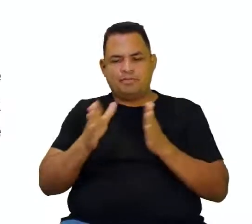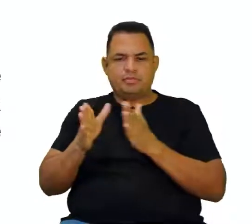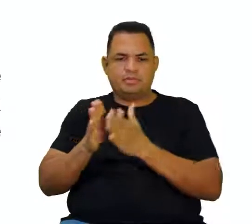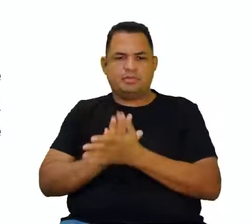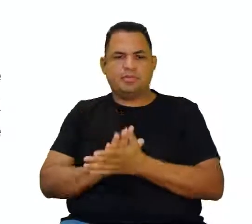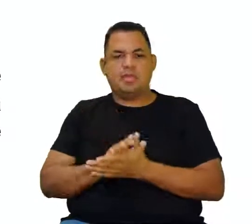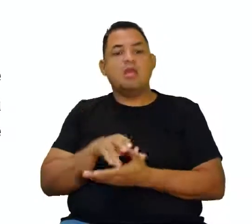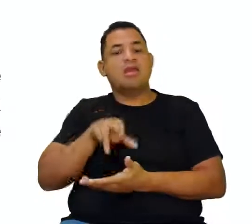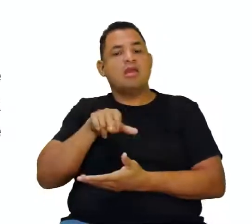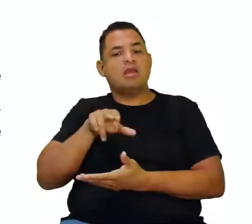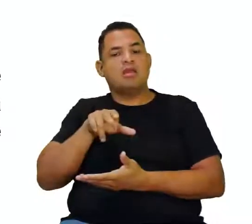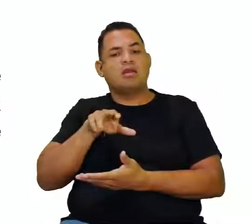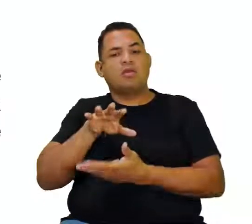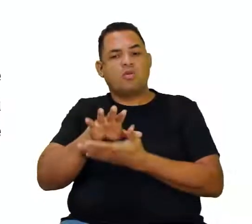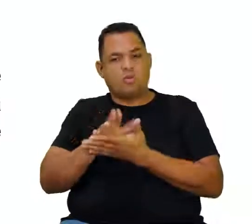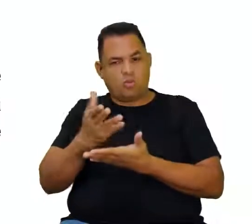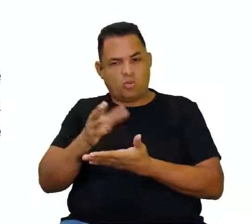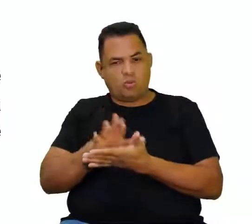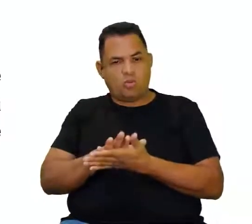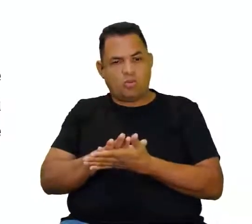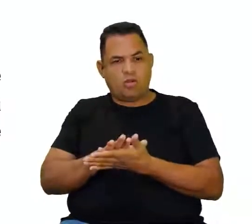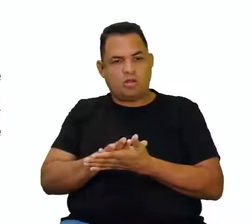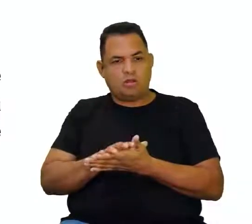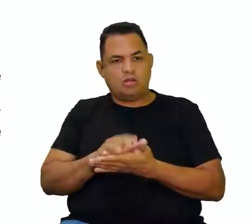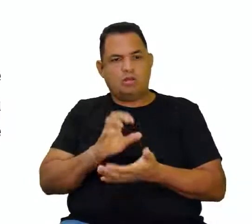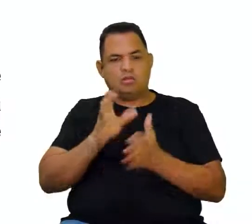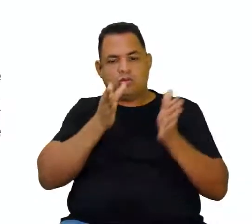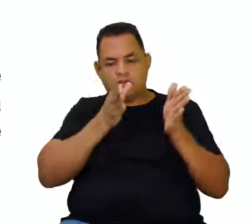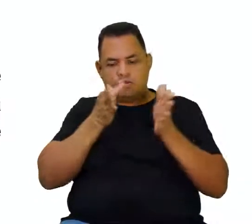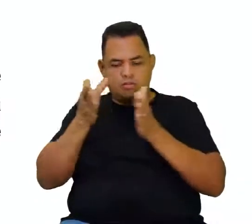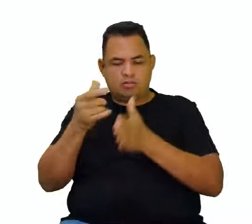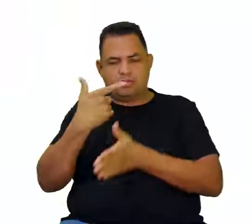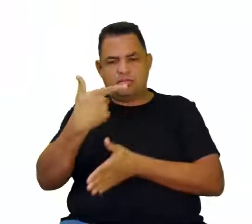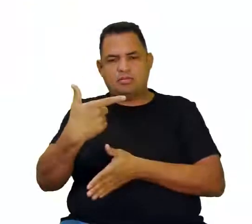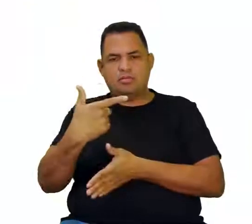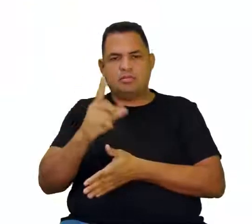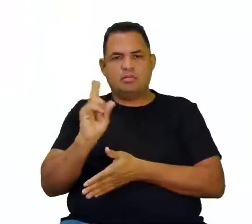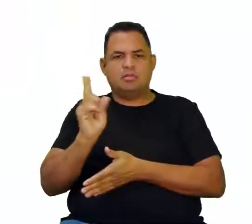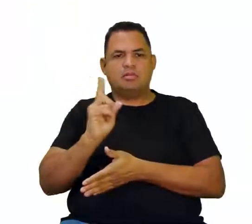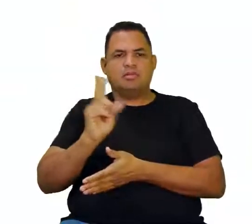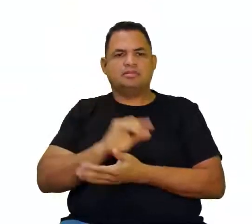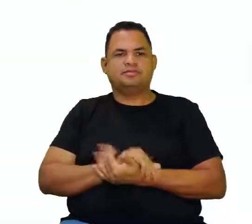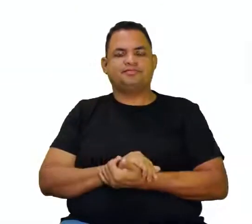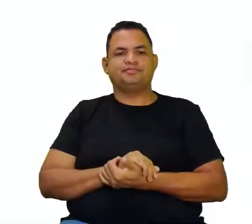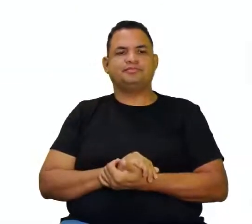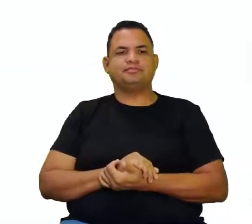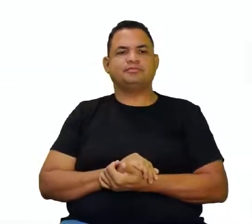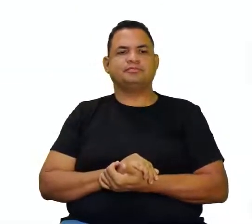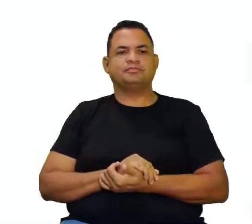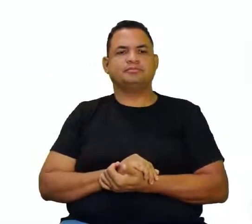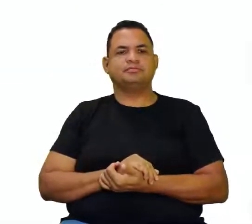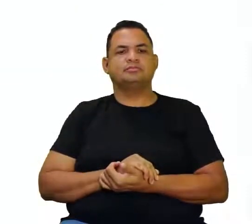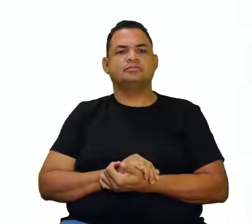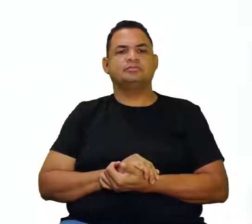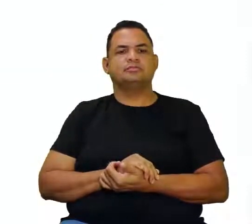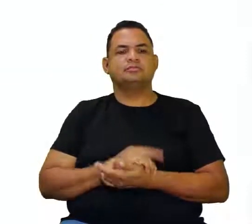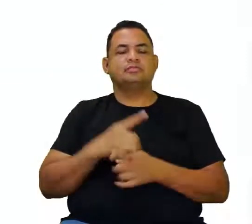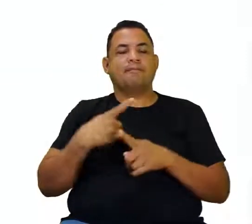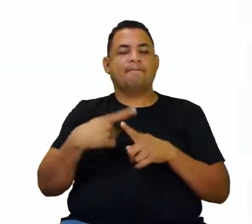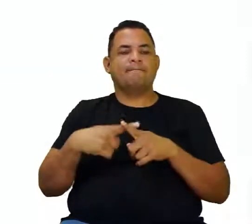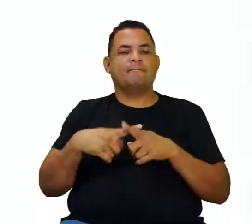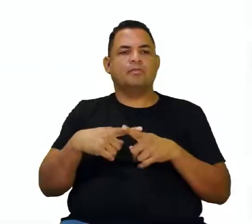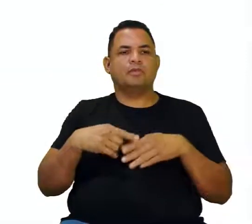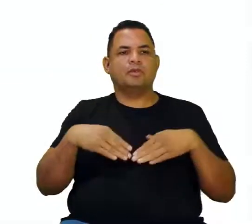à energia que foi absorvida na etapa 2? Não, não foi e não será. Sabe por quê?